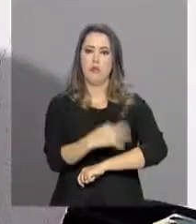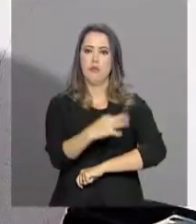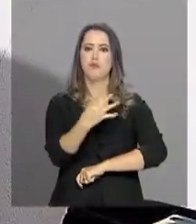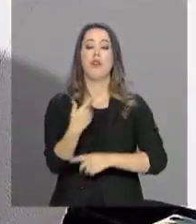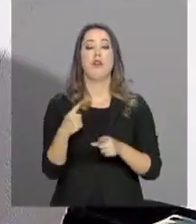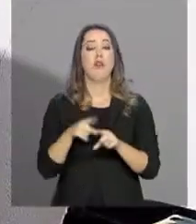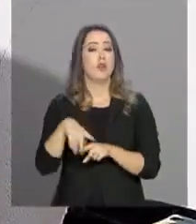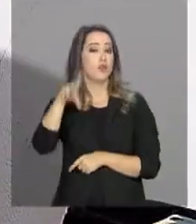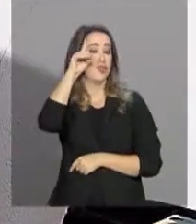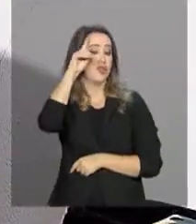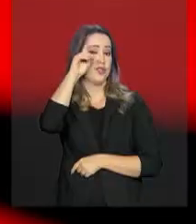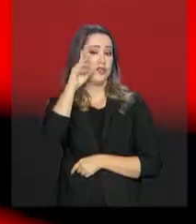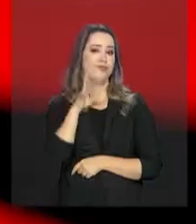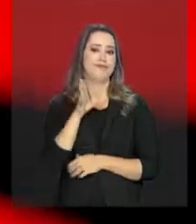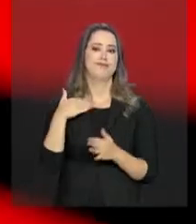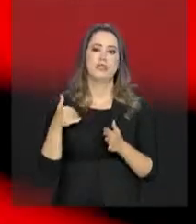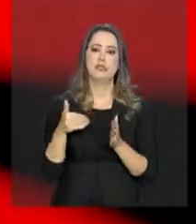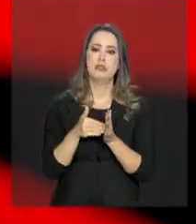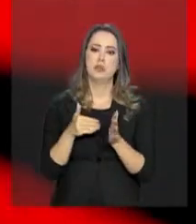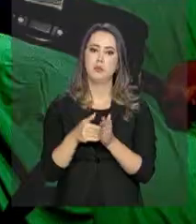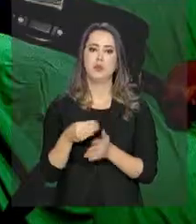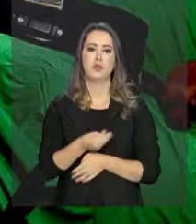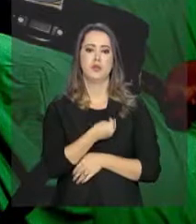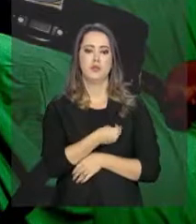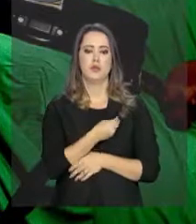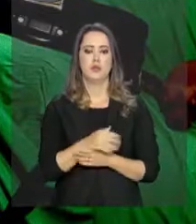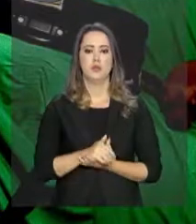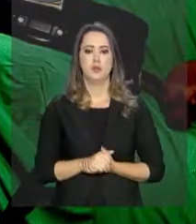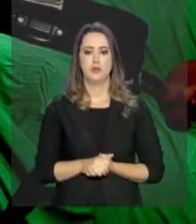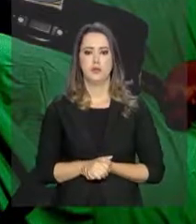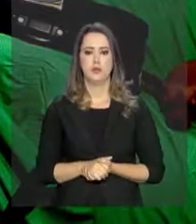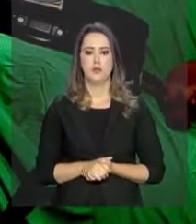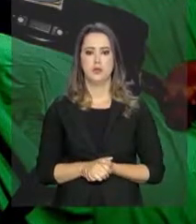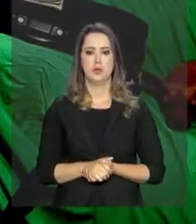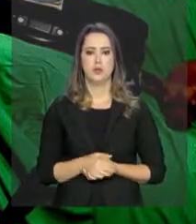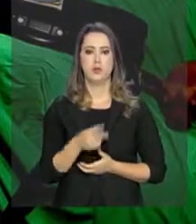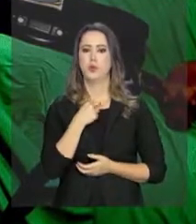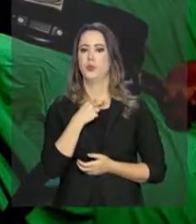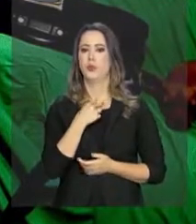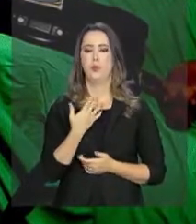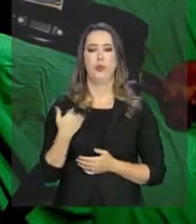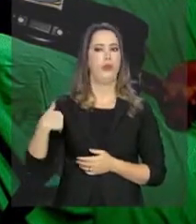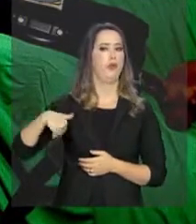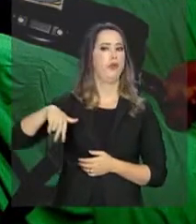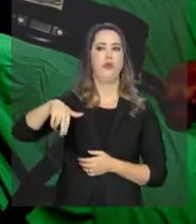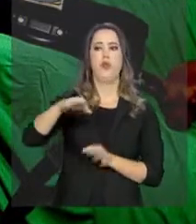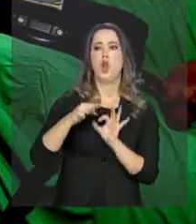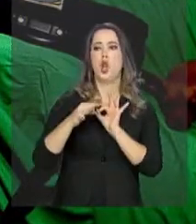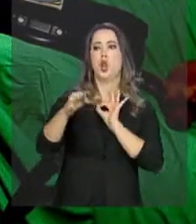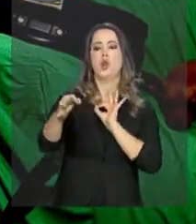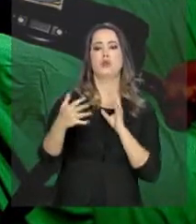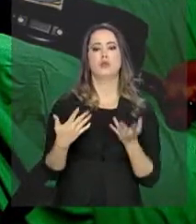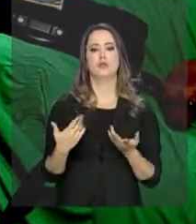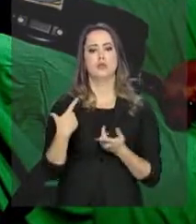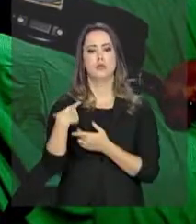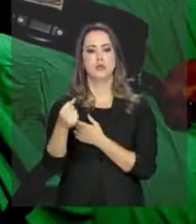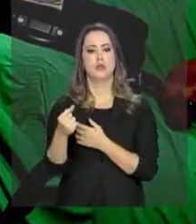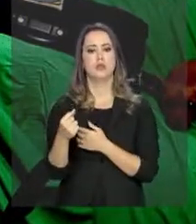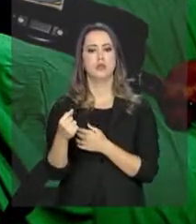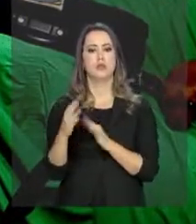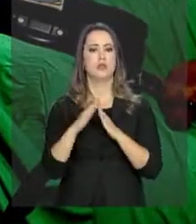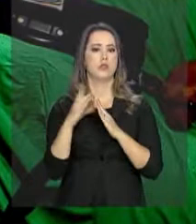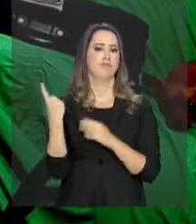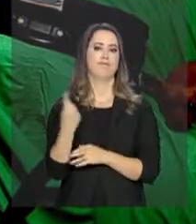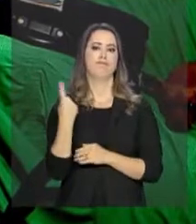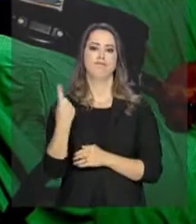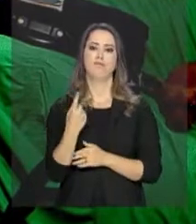situação que limitou muito a vida deles e não pode se locomover se em distância longa e sair de casa sozinho